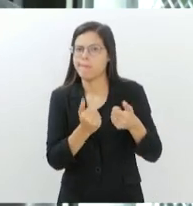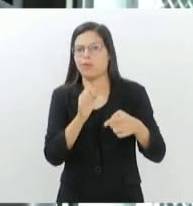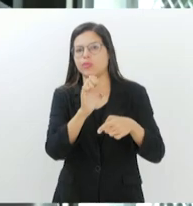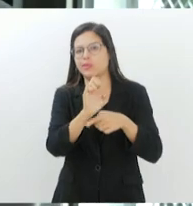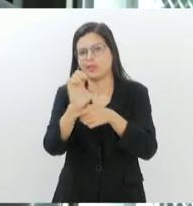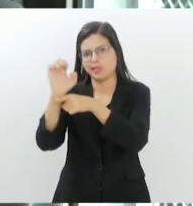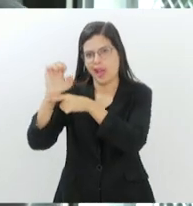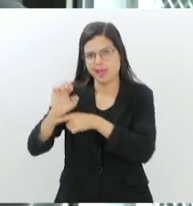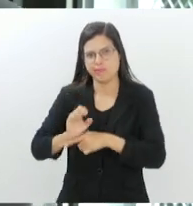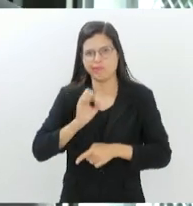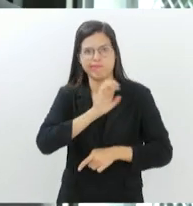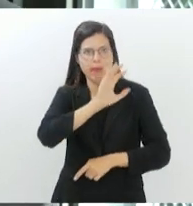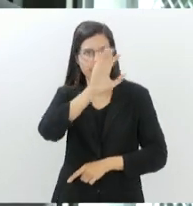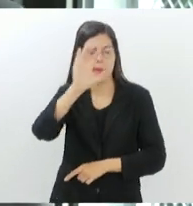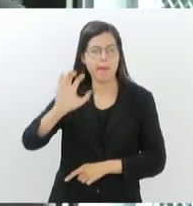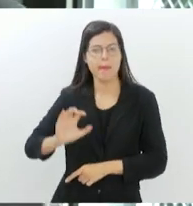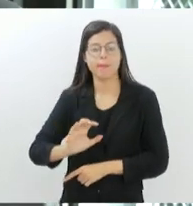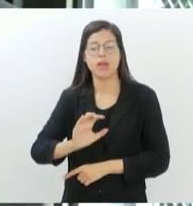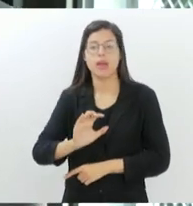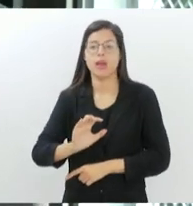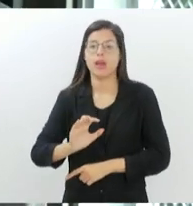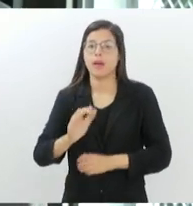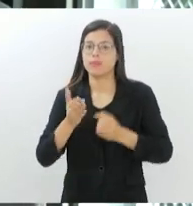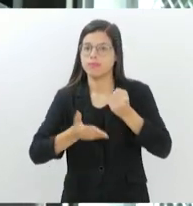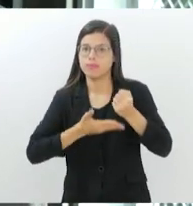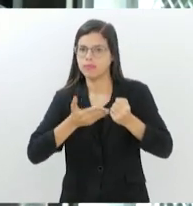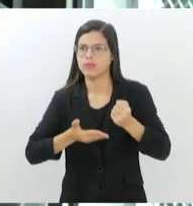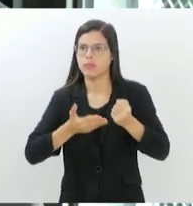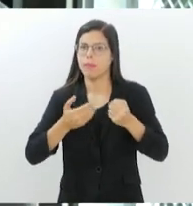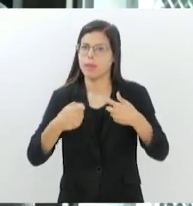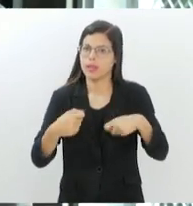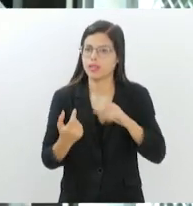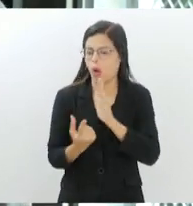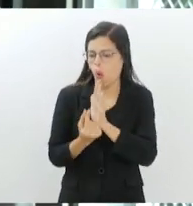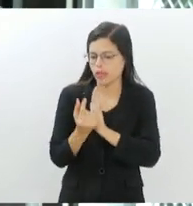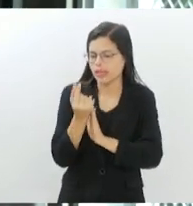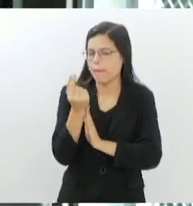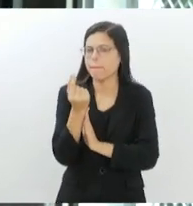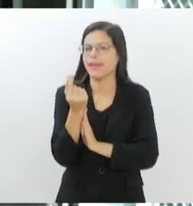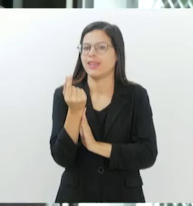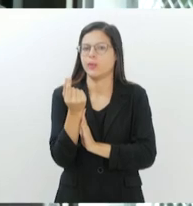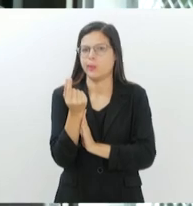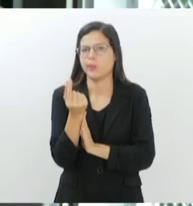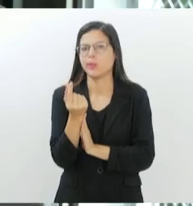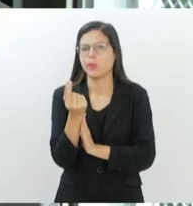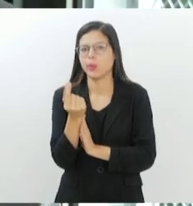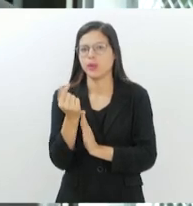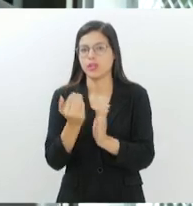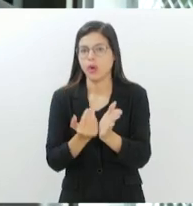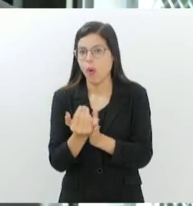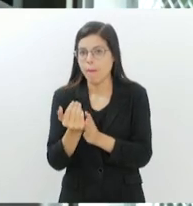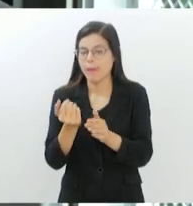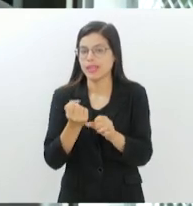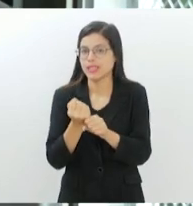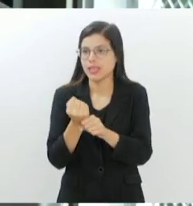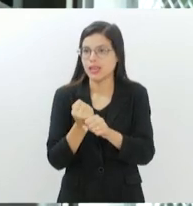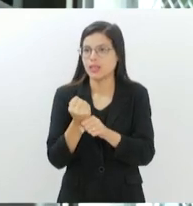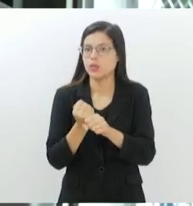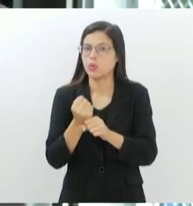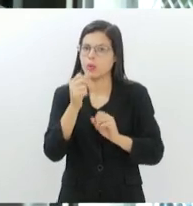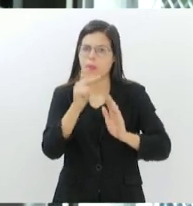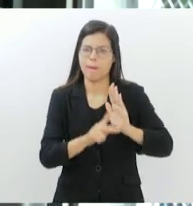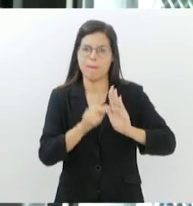né? E o apoio aos estados, ele basicamente parte de um escopo orçamentário. E a gente já começa esse ano com um projeto